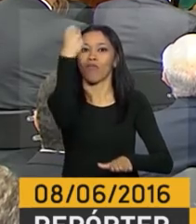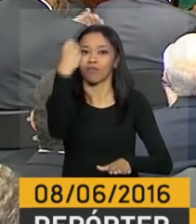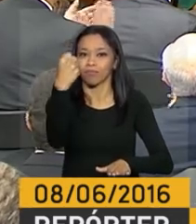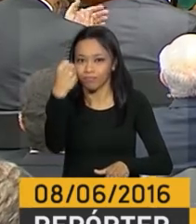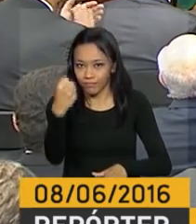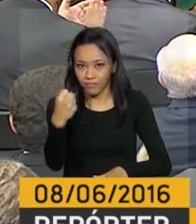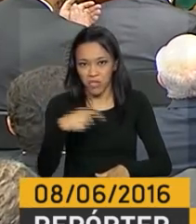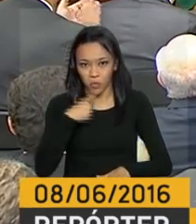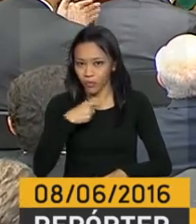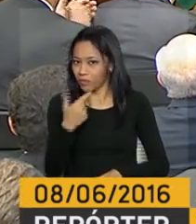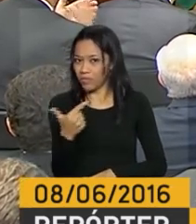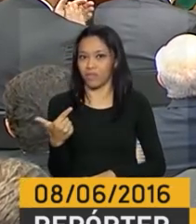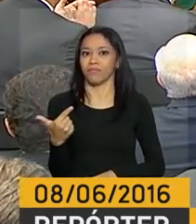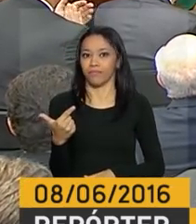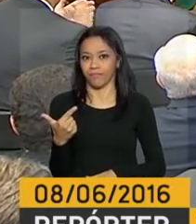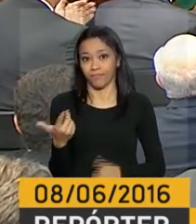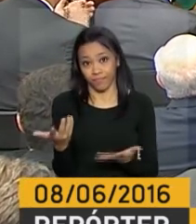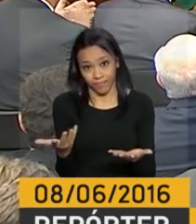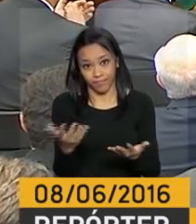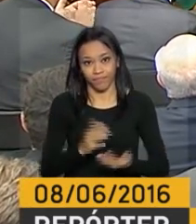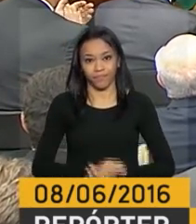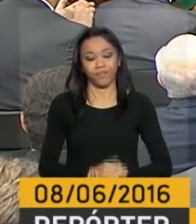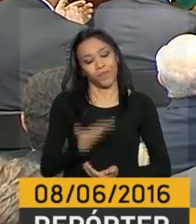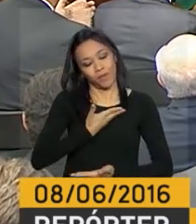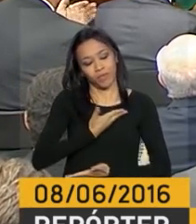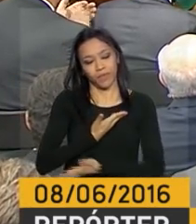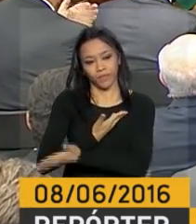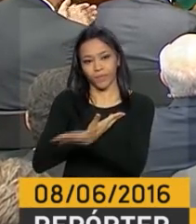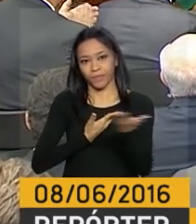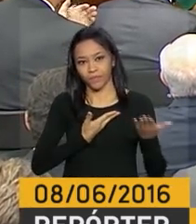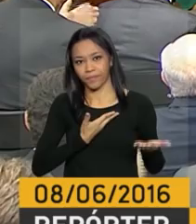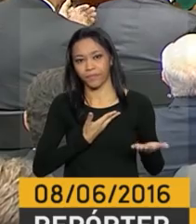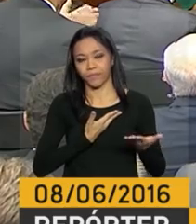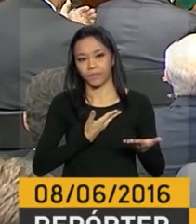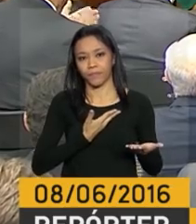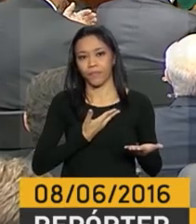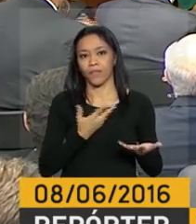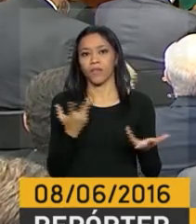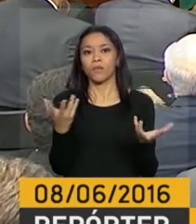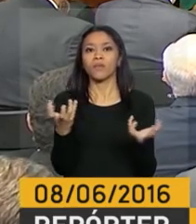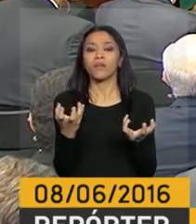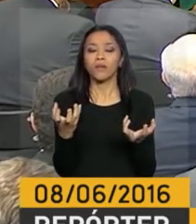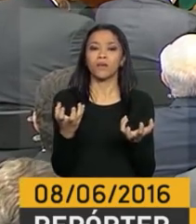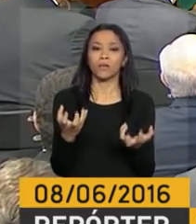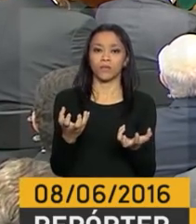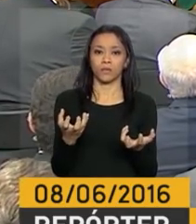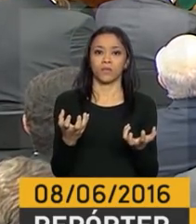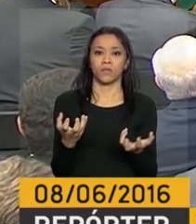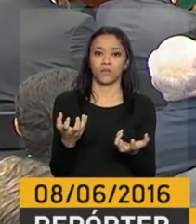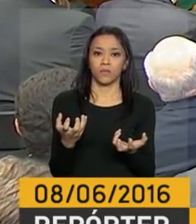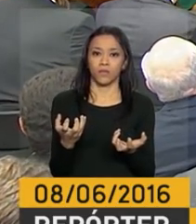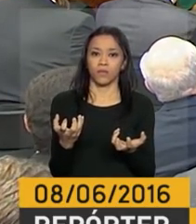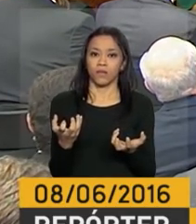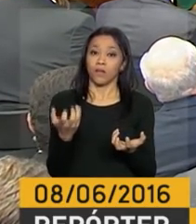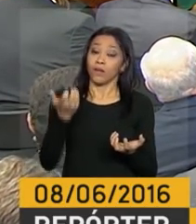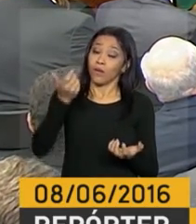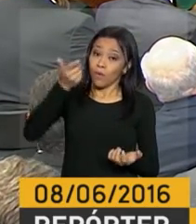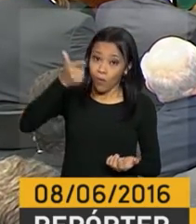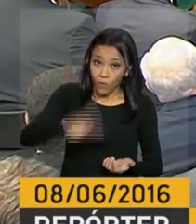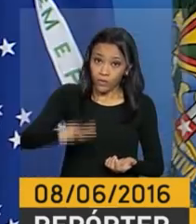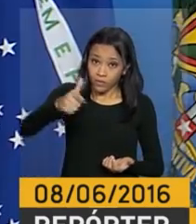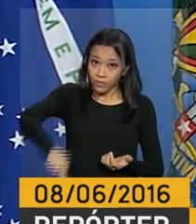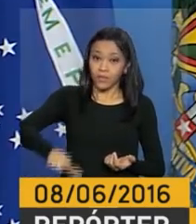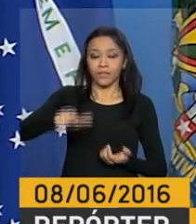dúvida disso né Então meus amigos Eu quero mais uma vez